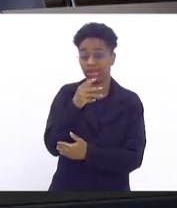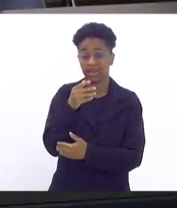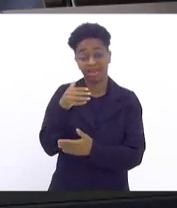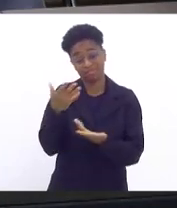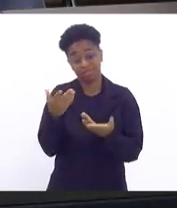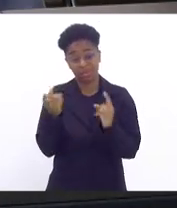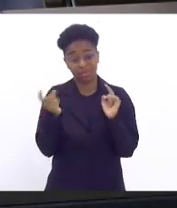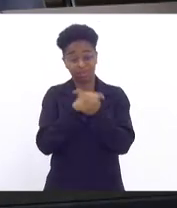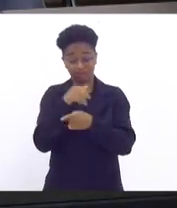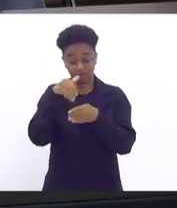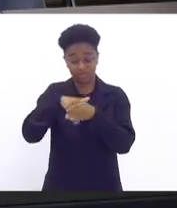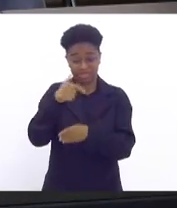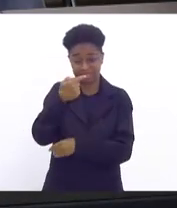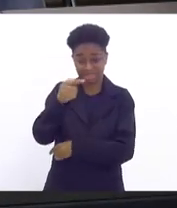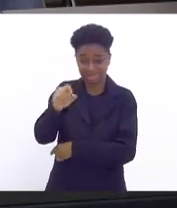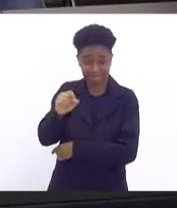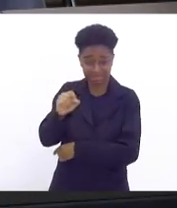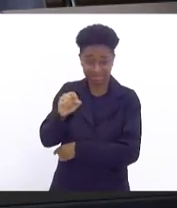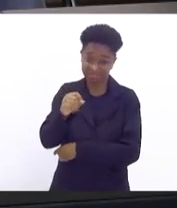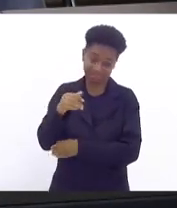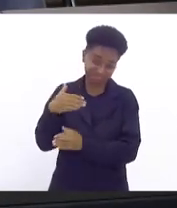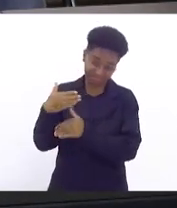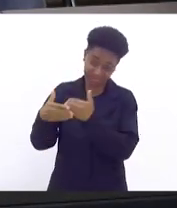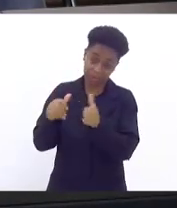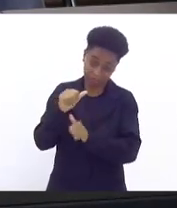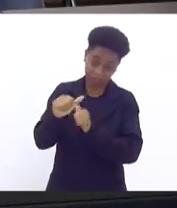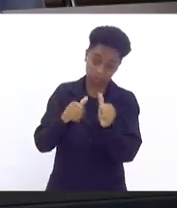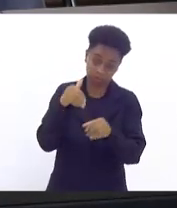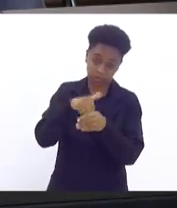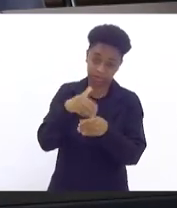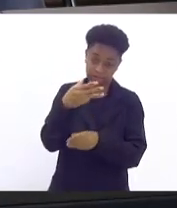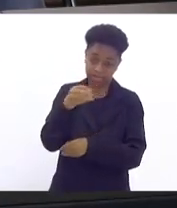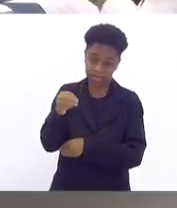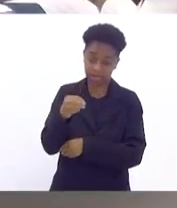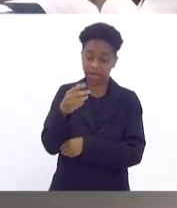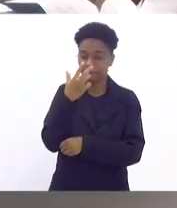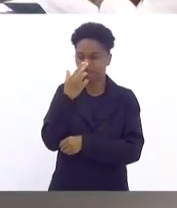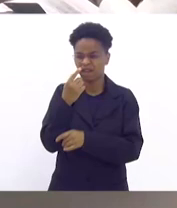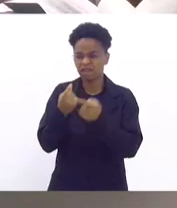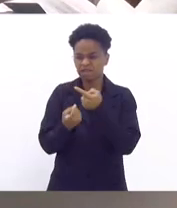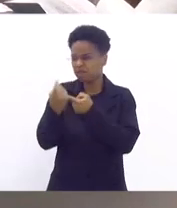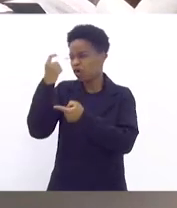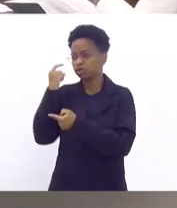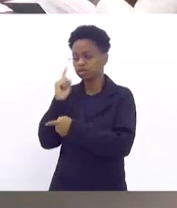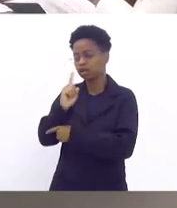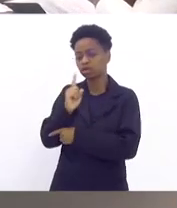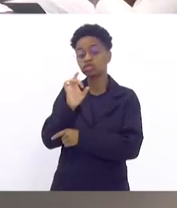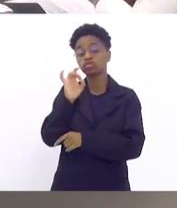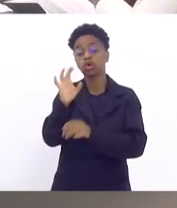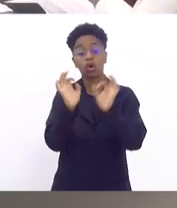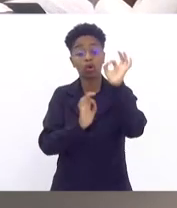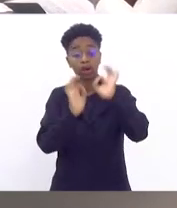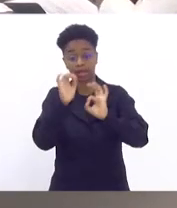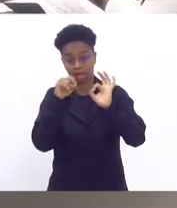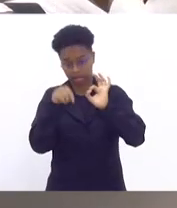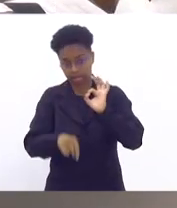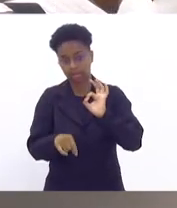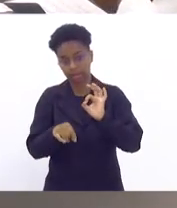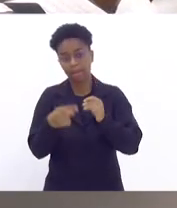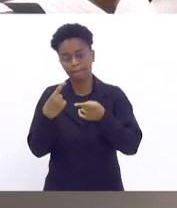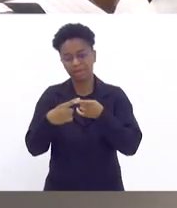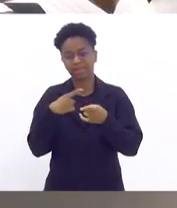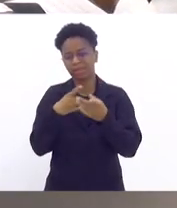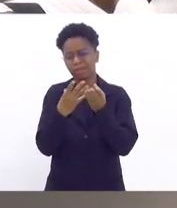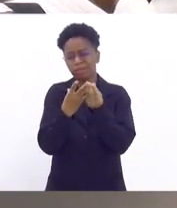por dia aqui a gente vai votar 30 na verdade não é nem o retroceder a marcha Nossa não é só arrumar a casa de fato isso porque